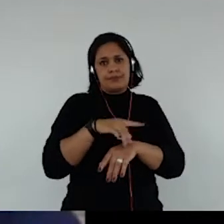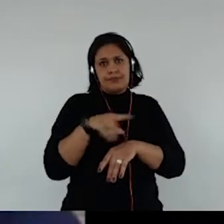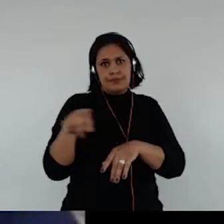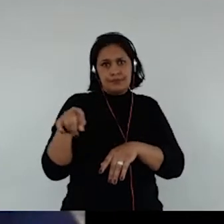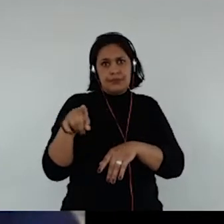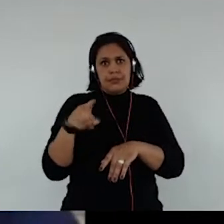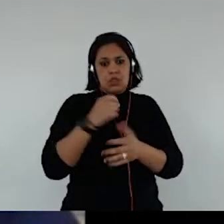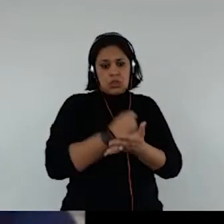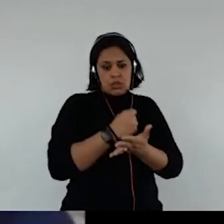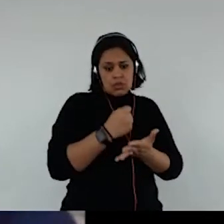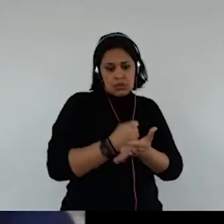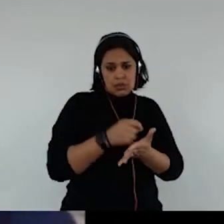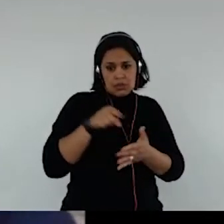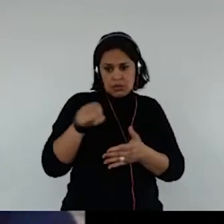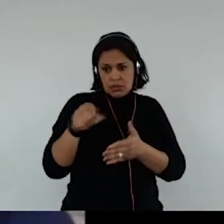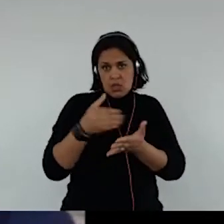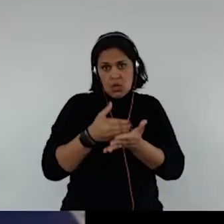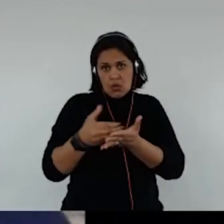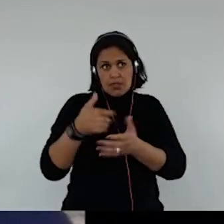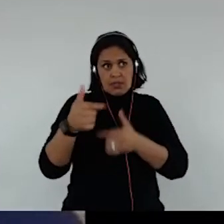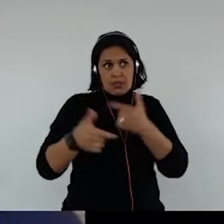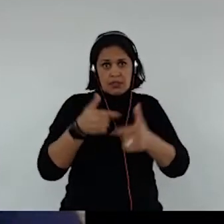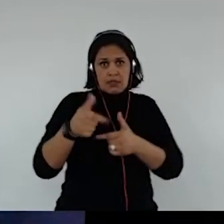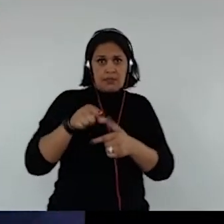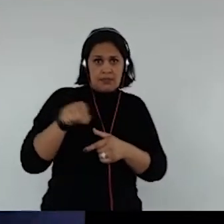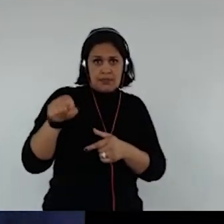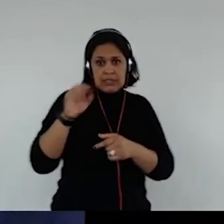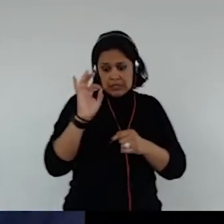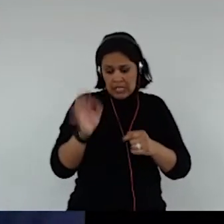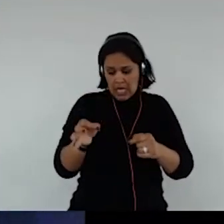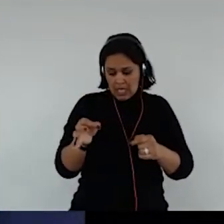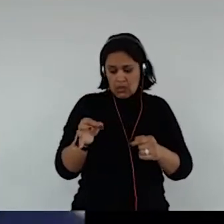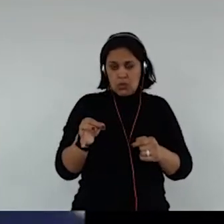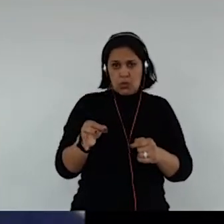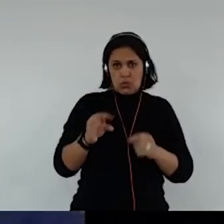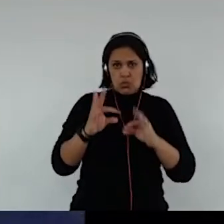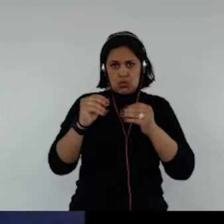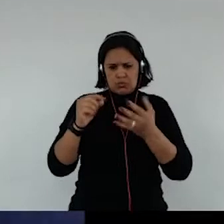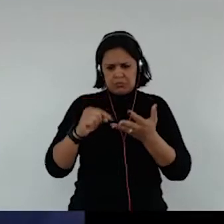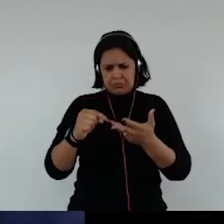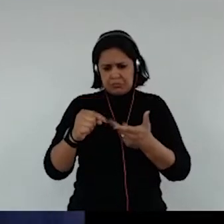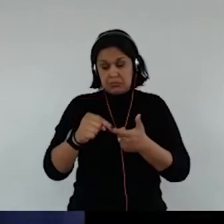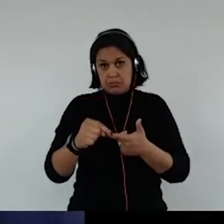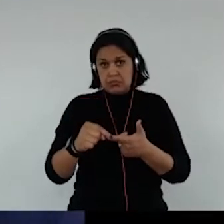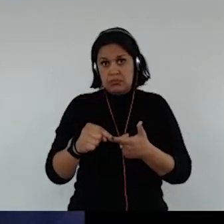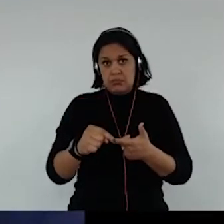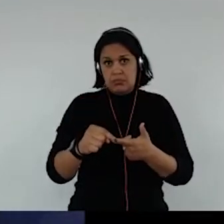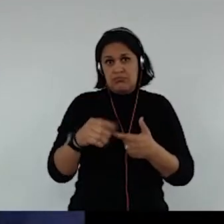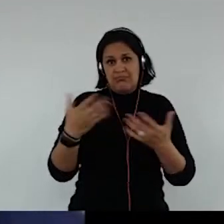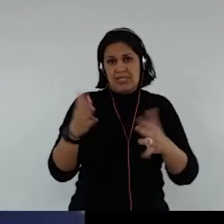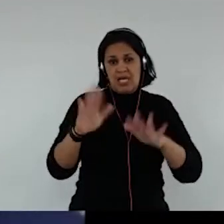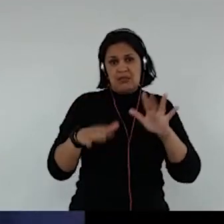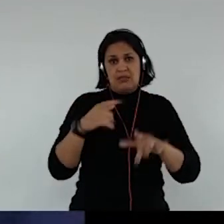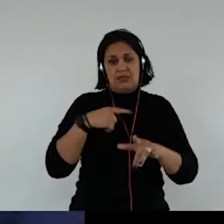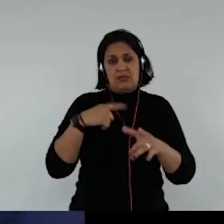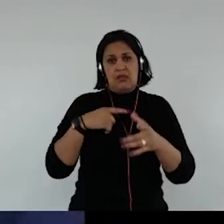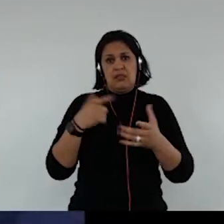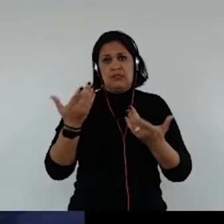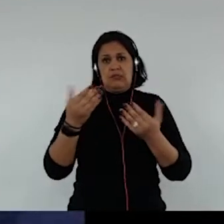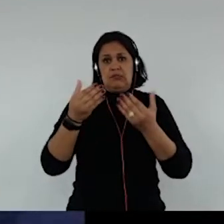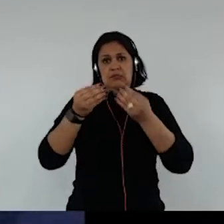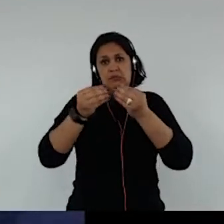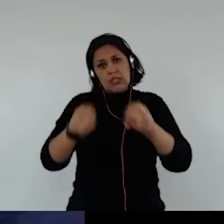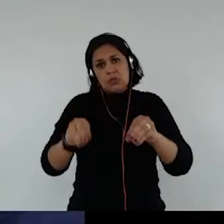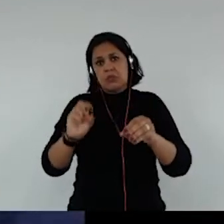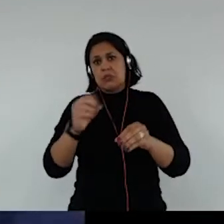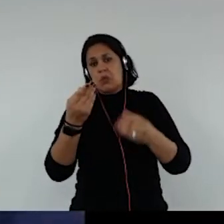entre a contratação e o efetivo cumprimento de todo o contrato, todas as prestações ajustadas, algum desequilíbrio